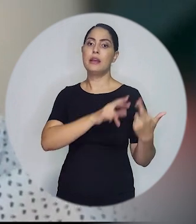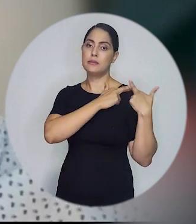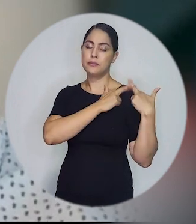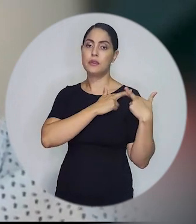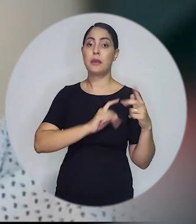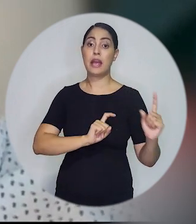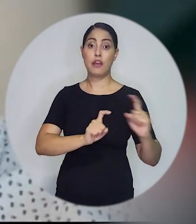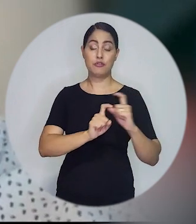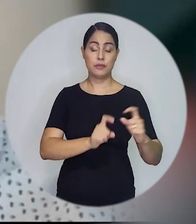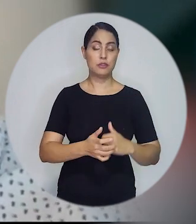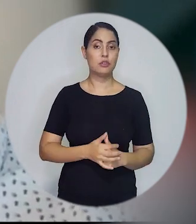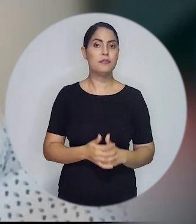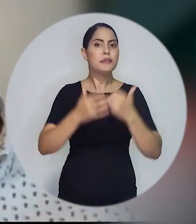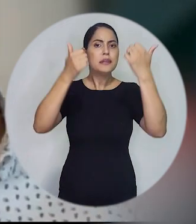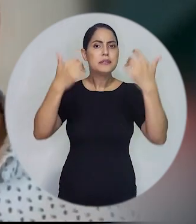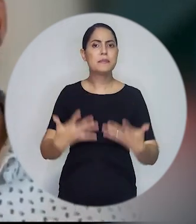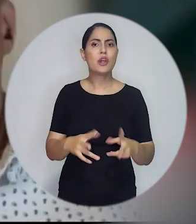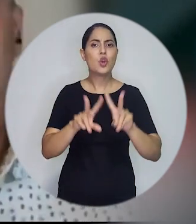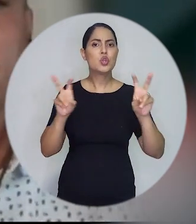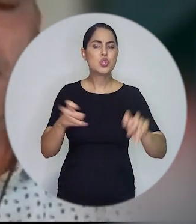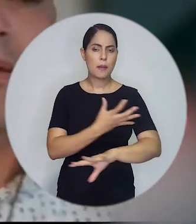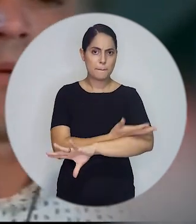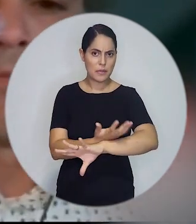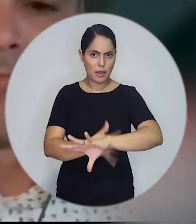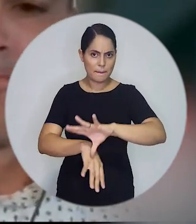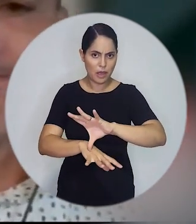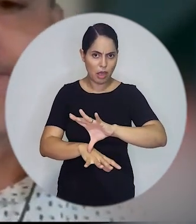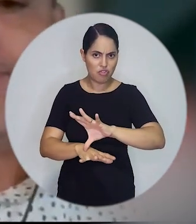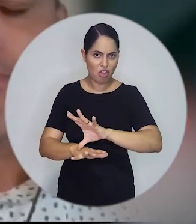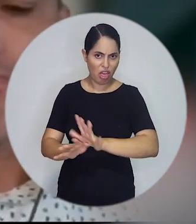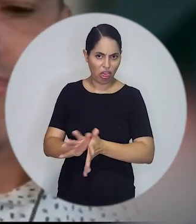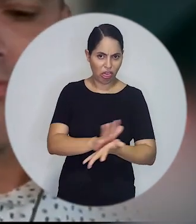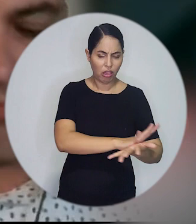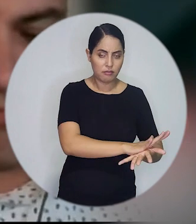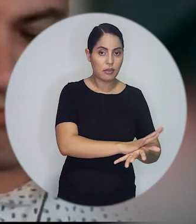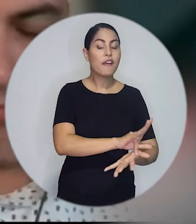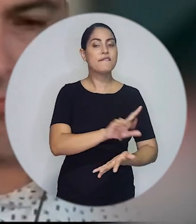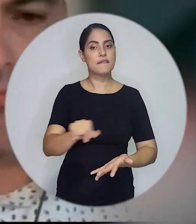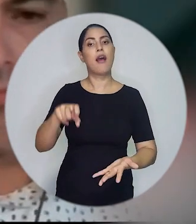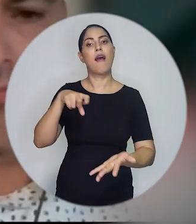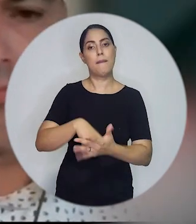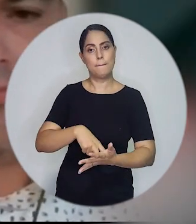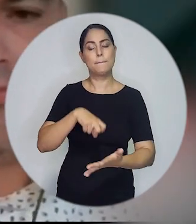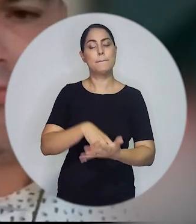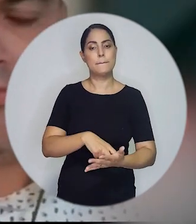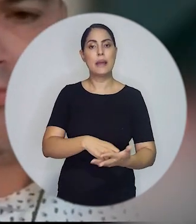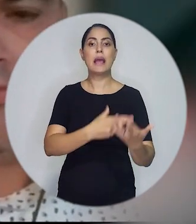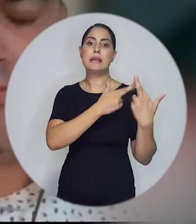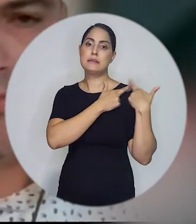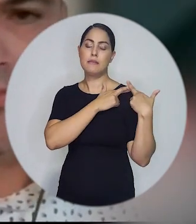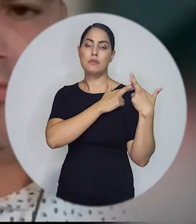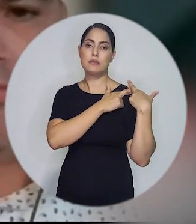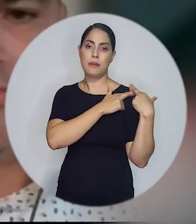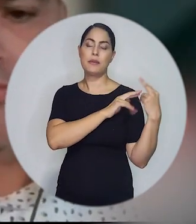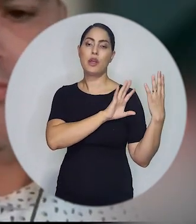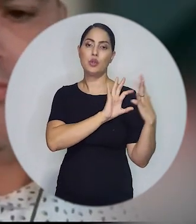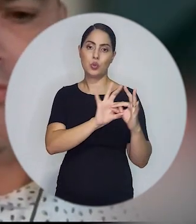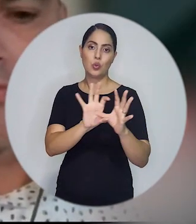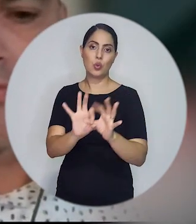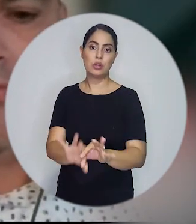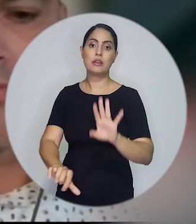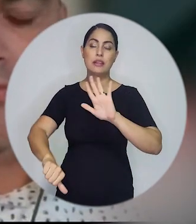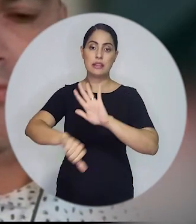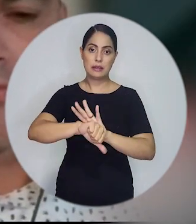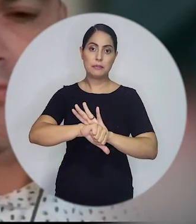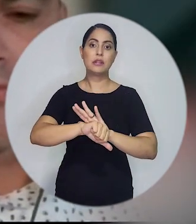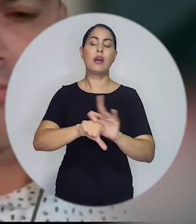administrativa. Então, quando diz que todas as condutas e atividades lesivas ao meio ambiente vão sujeitar os infratores à obrigação,